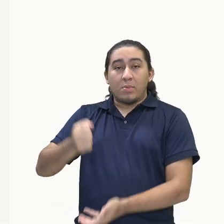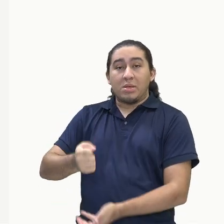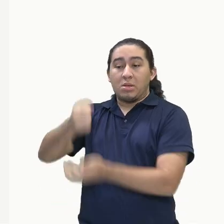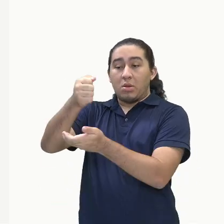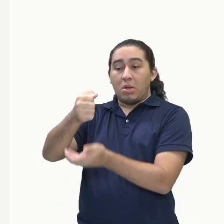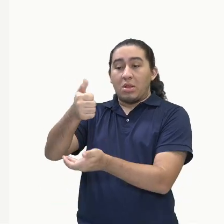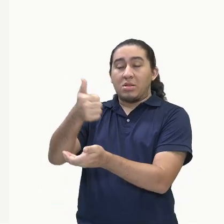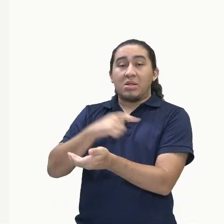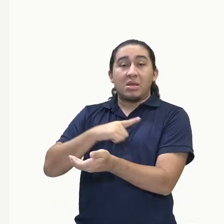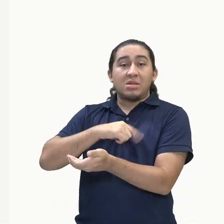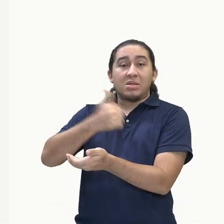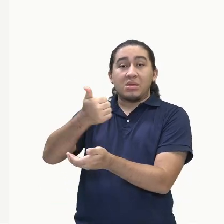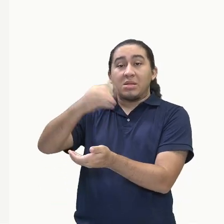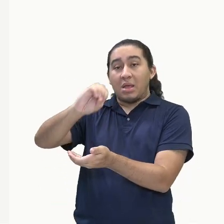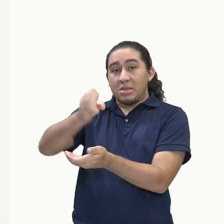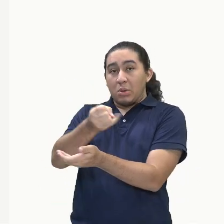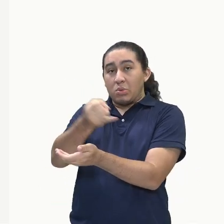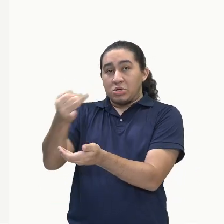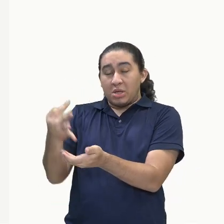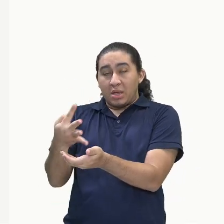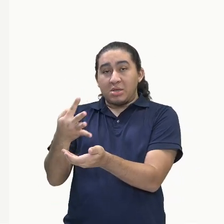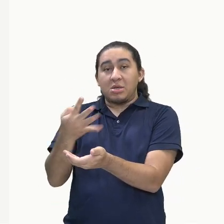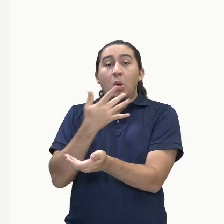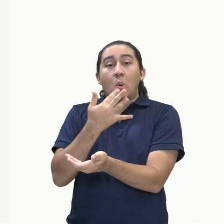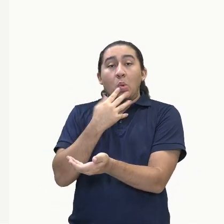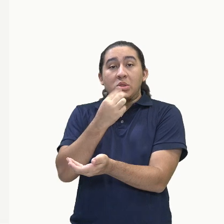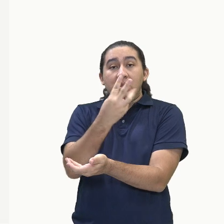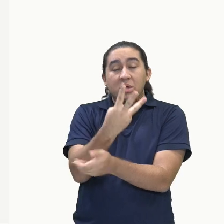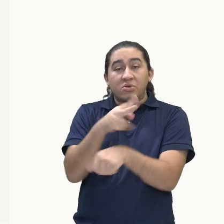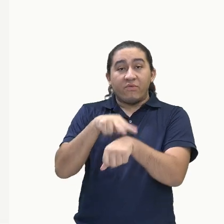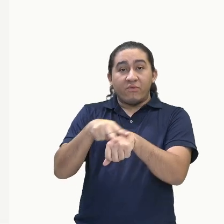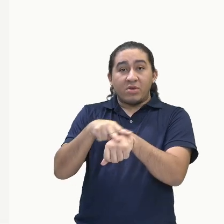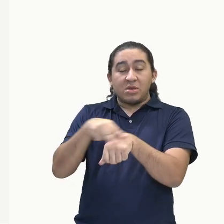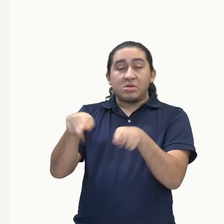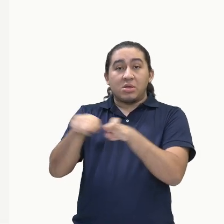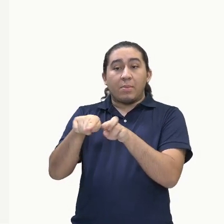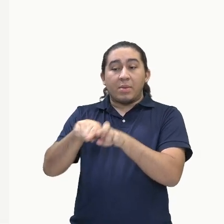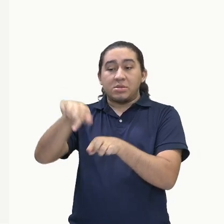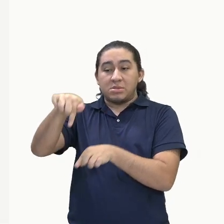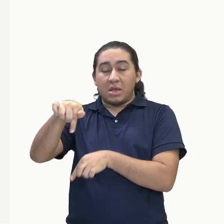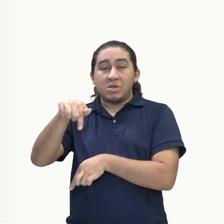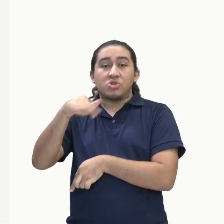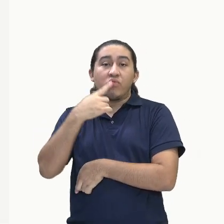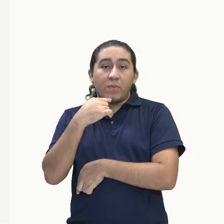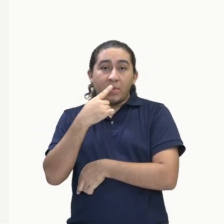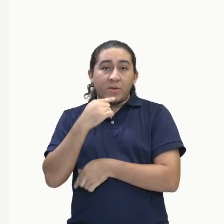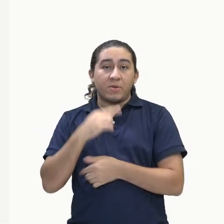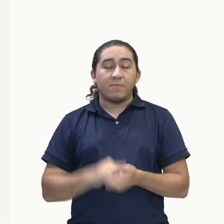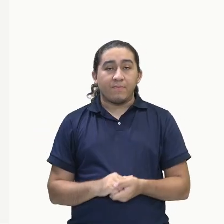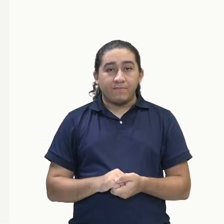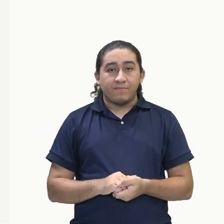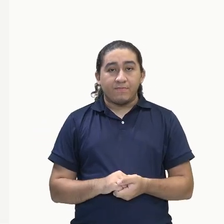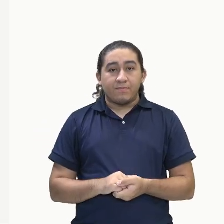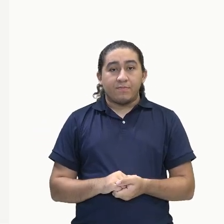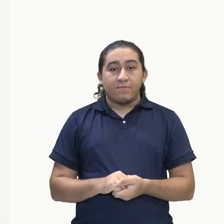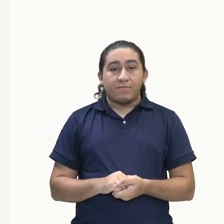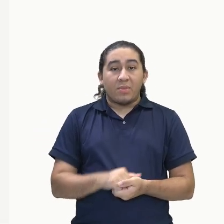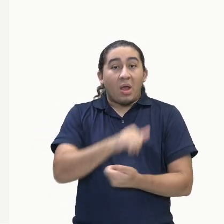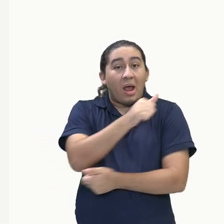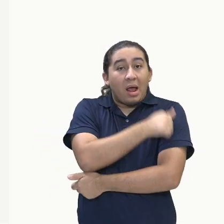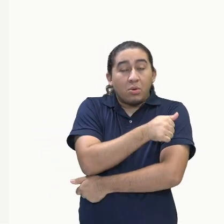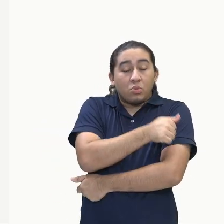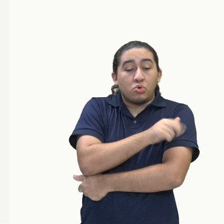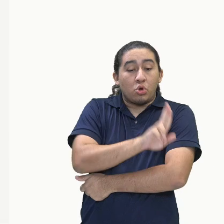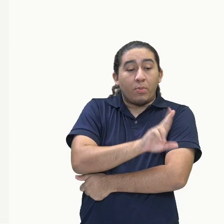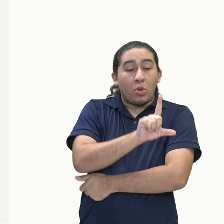sendo 3 verdes e 7 vermelhos. Sabendo que Lucas vai pegar um pirulito